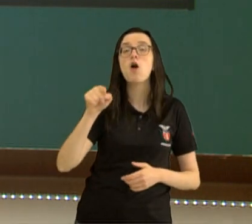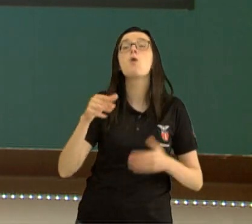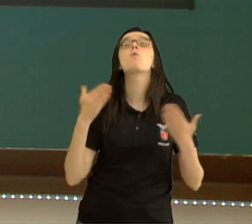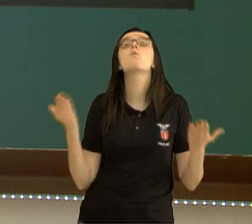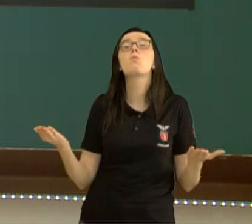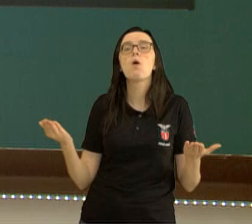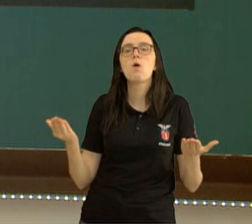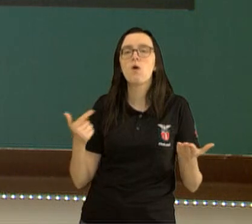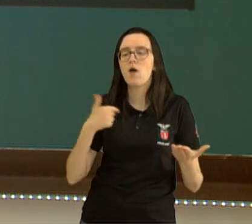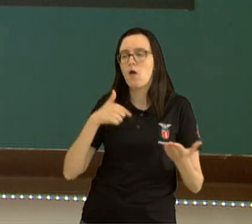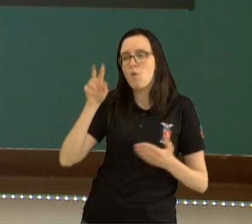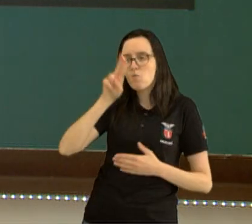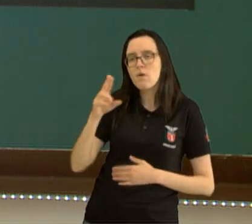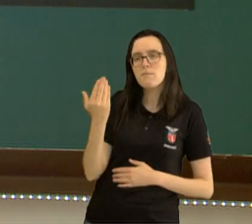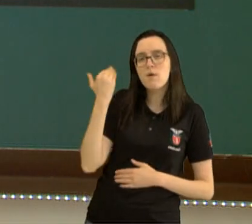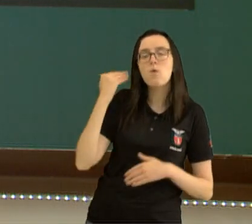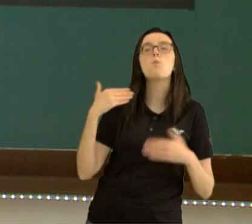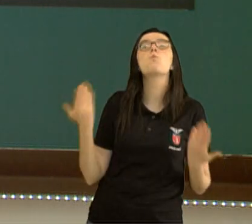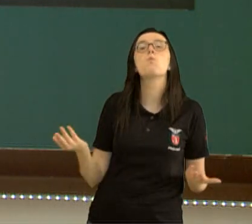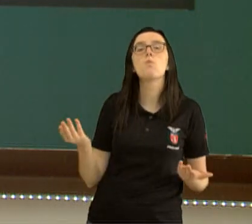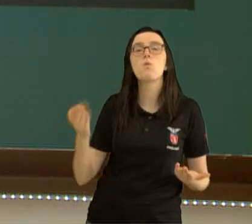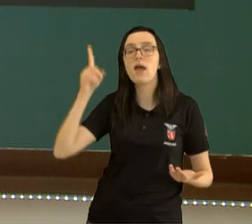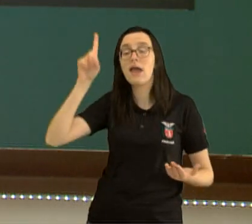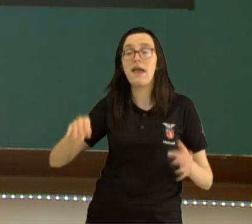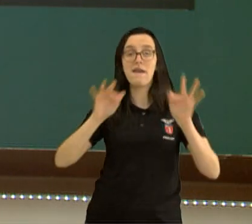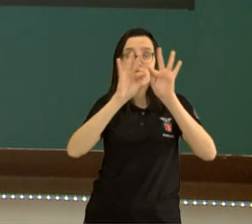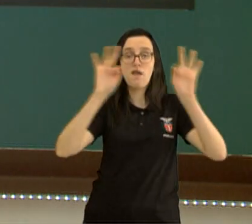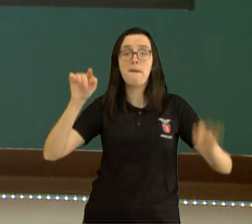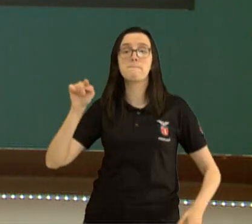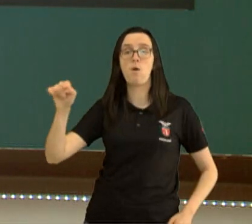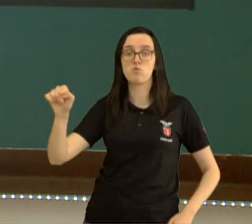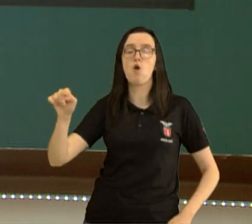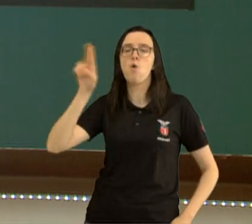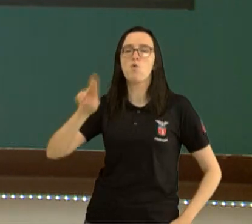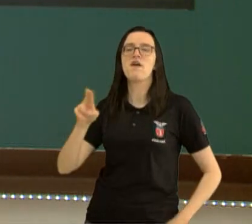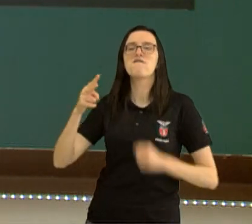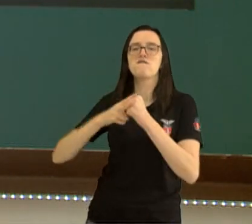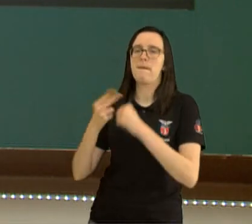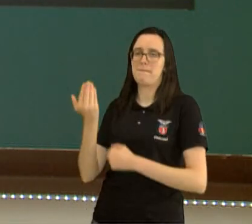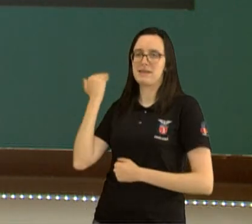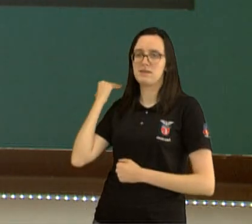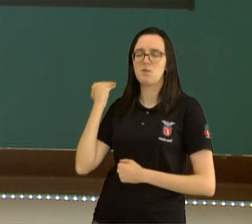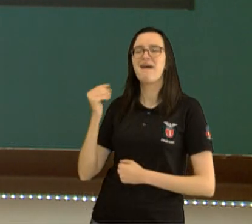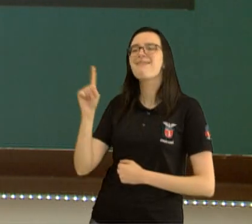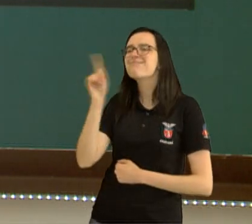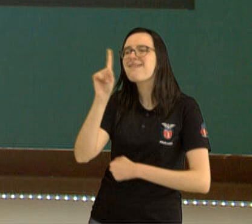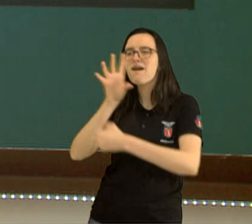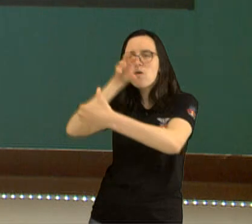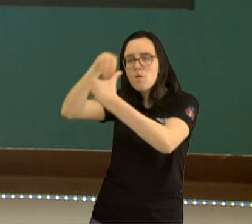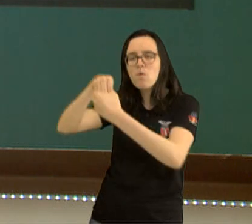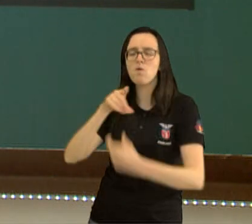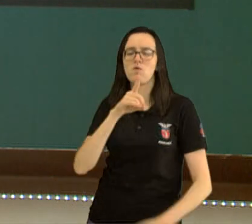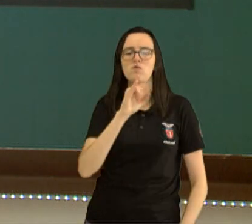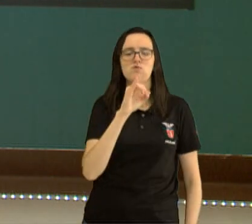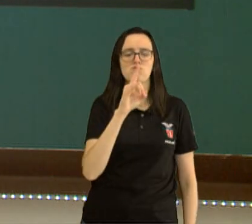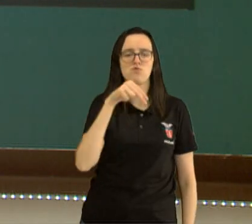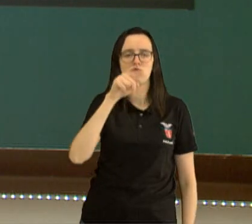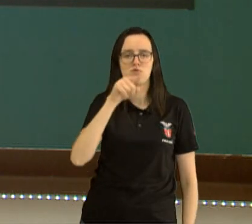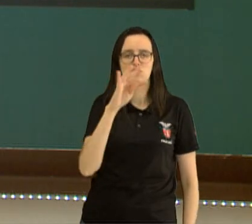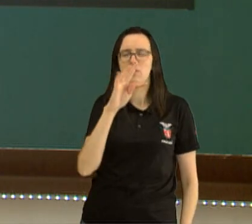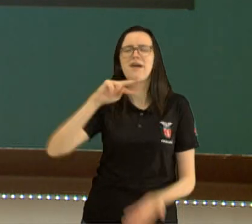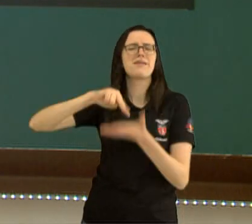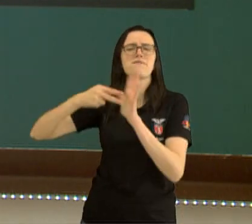de você conjugá-lo no passado quando for afirmativa. Na negativa não, porque o didn't já vai fazer isso com ele,